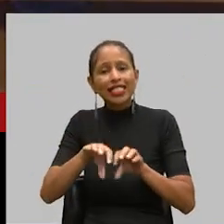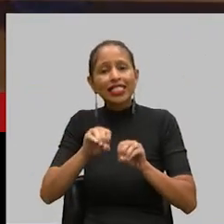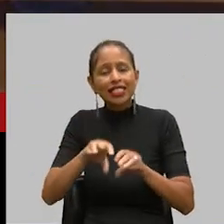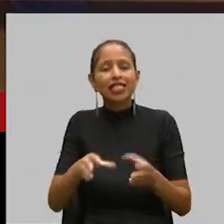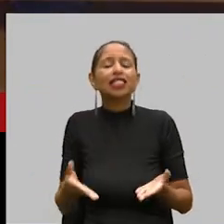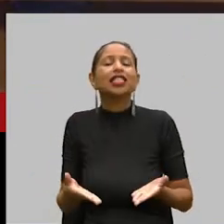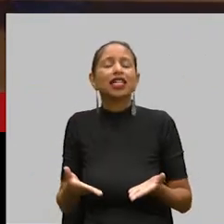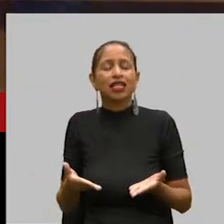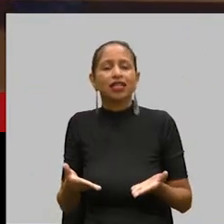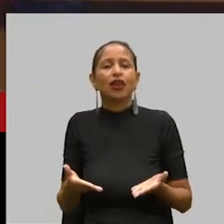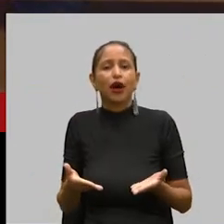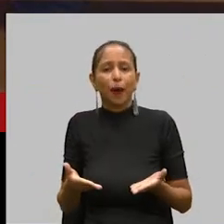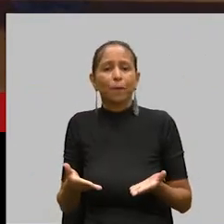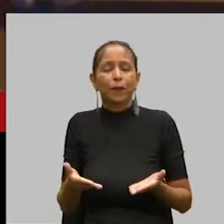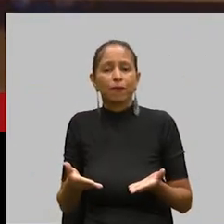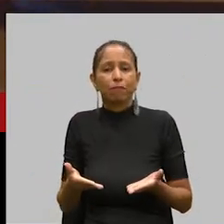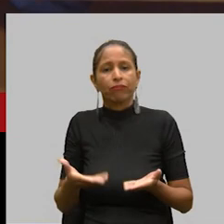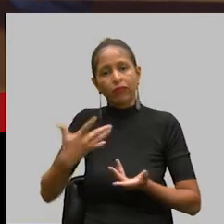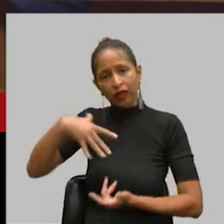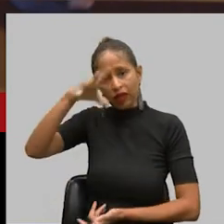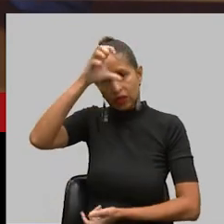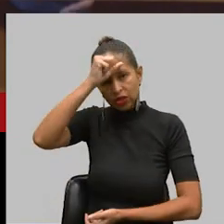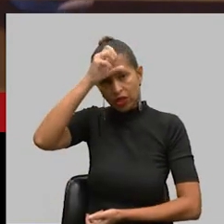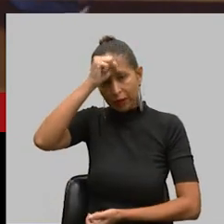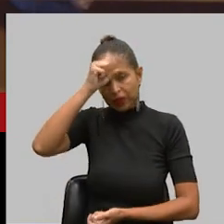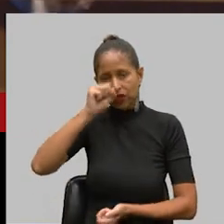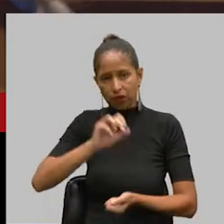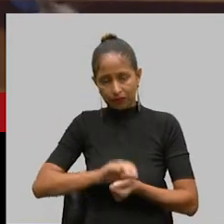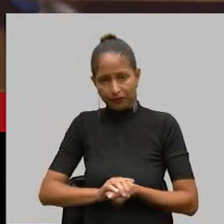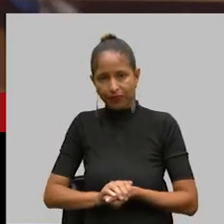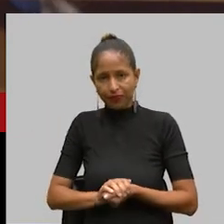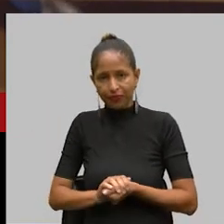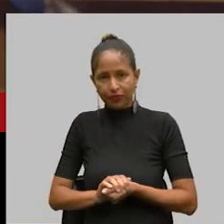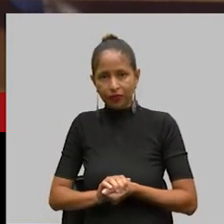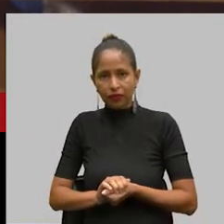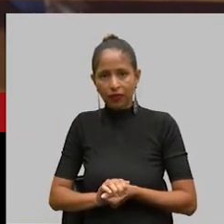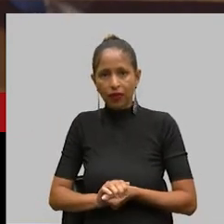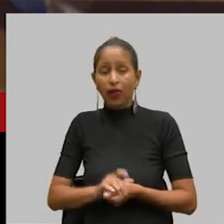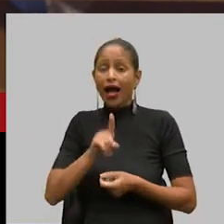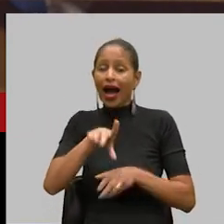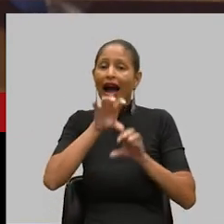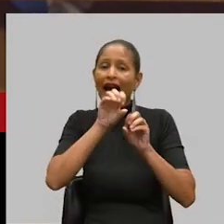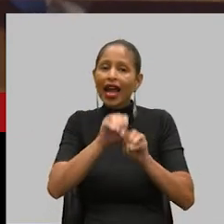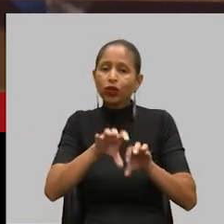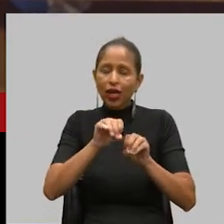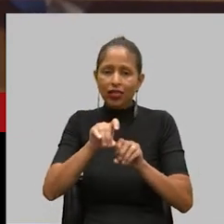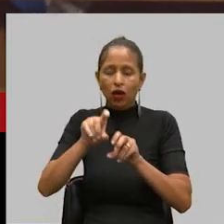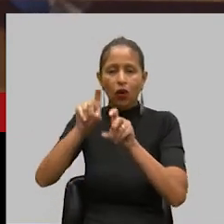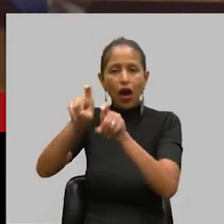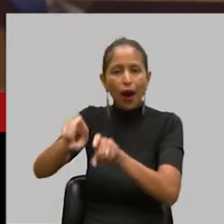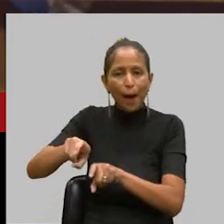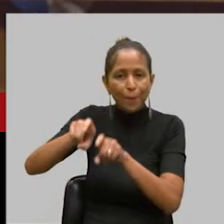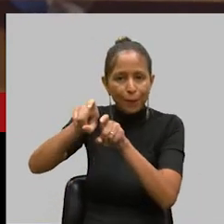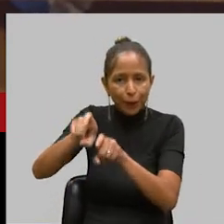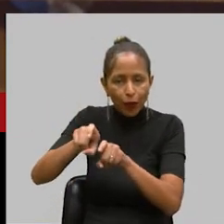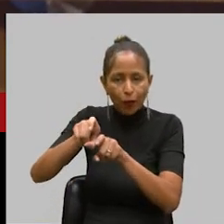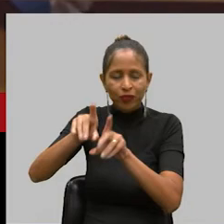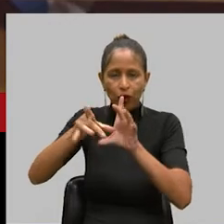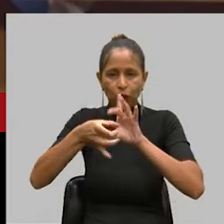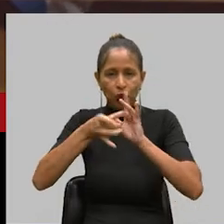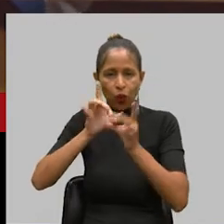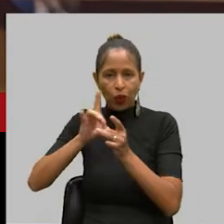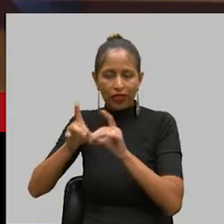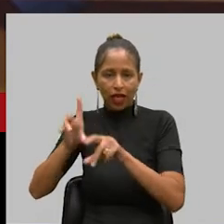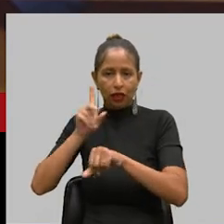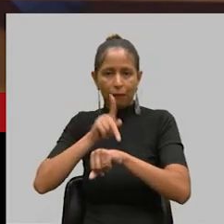o que a gente aprende então a a educação do Campo né no contexto da